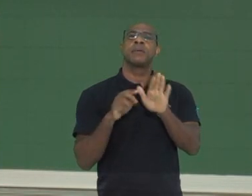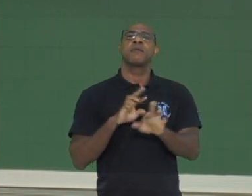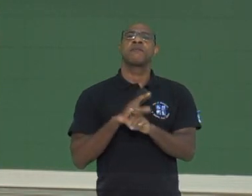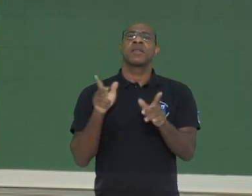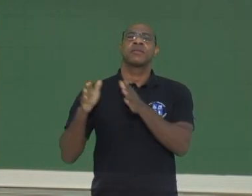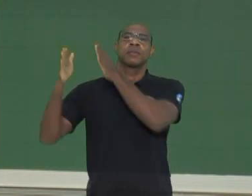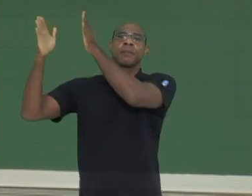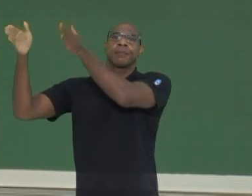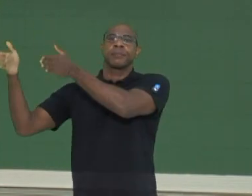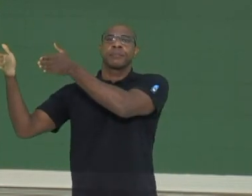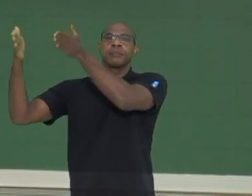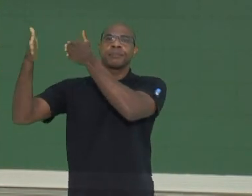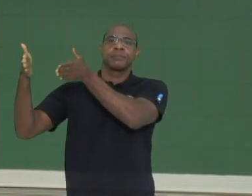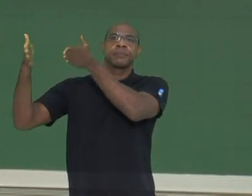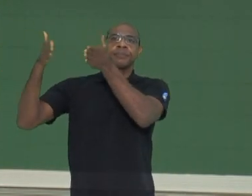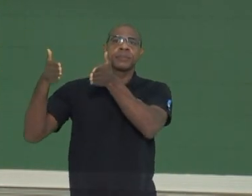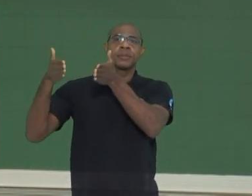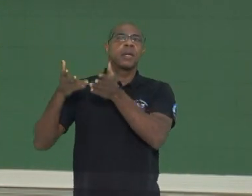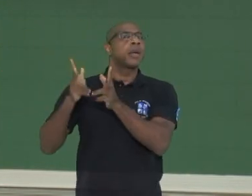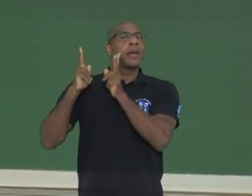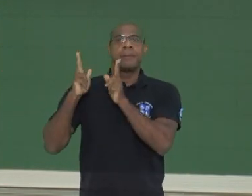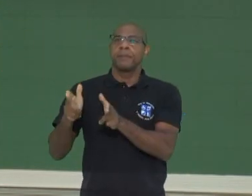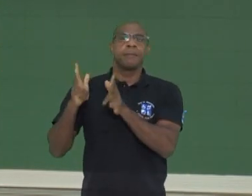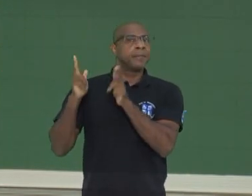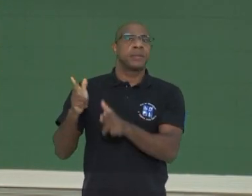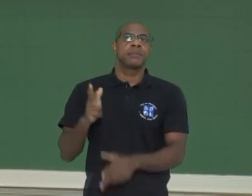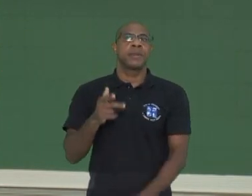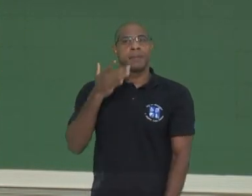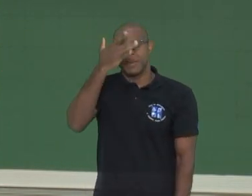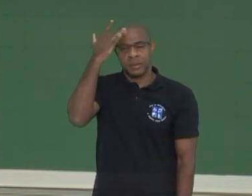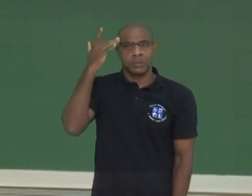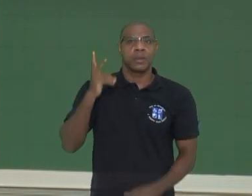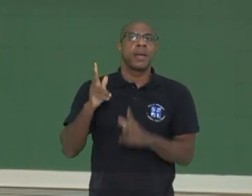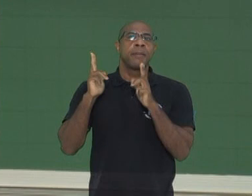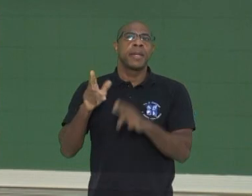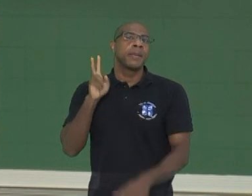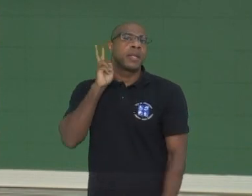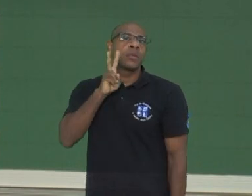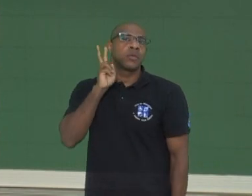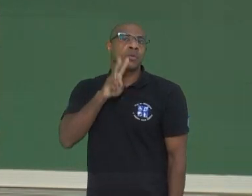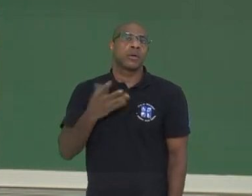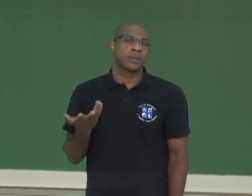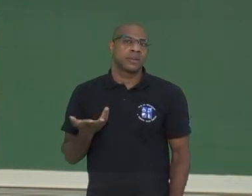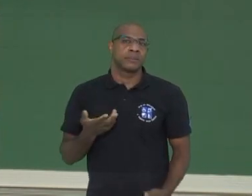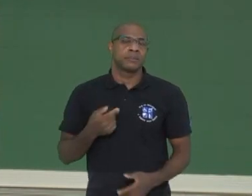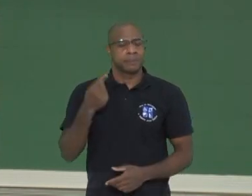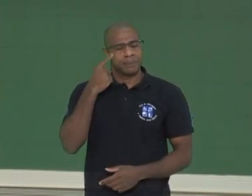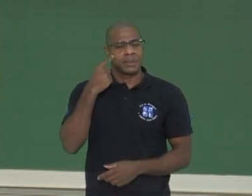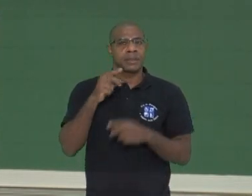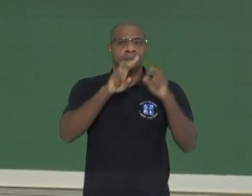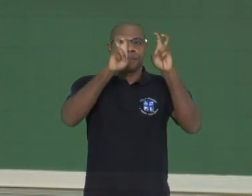uma mesma pessoa, de um mesmo fato histórico? Vamos avançar um pouquinho nesse sentido?